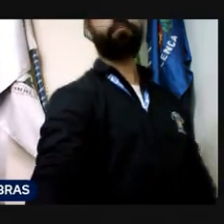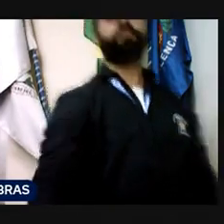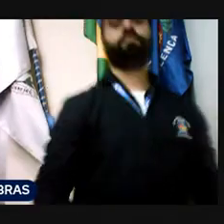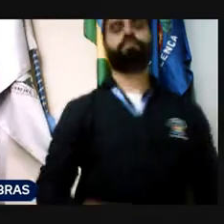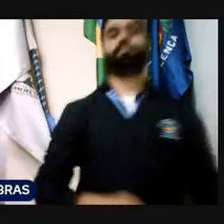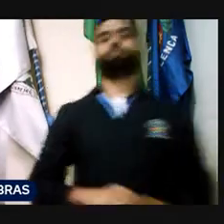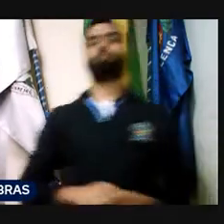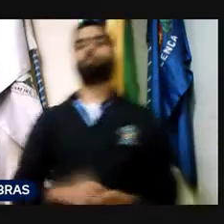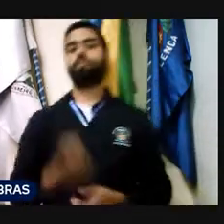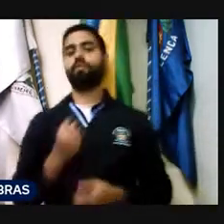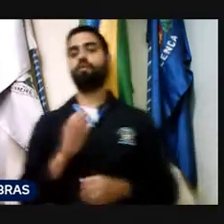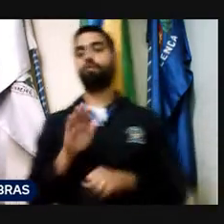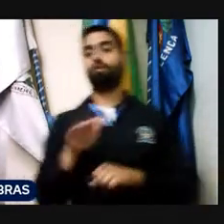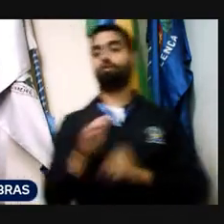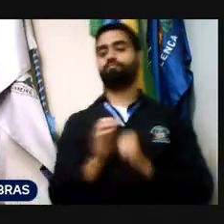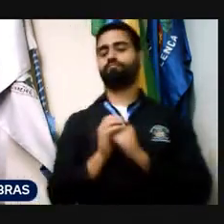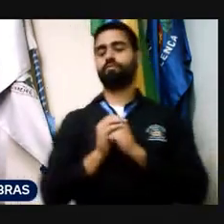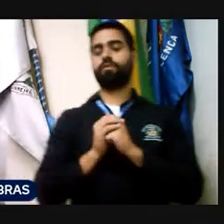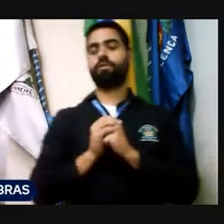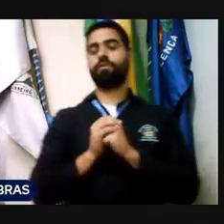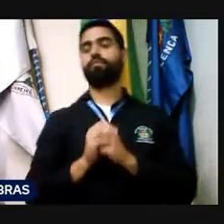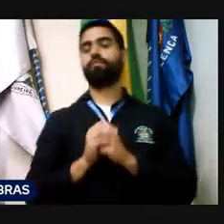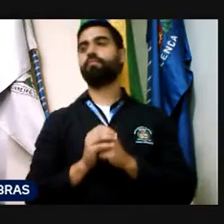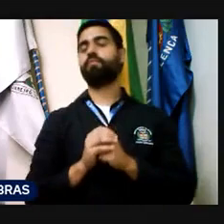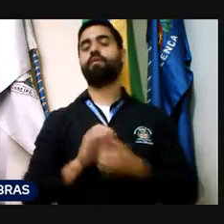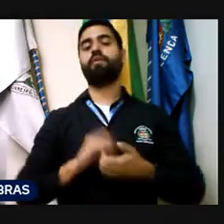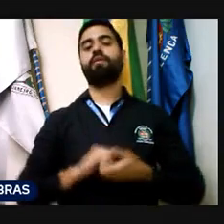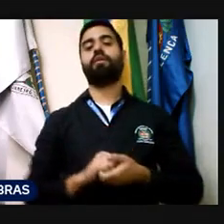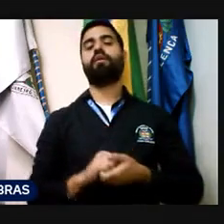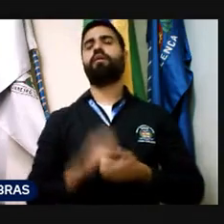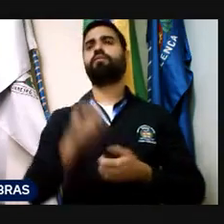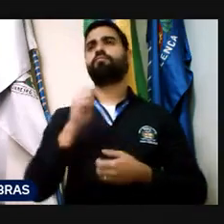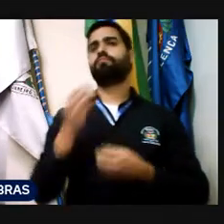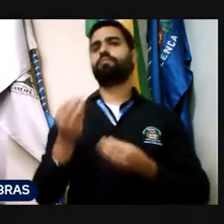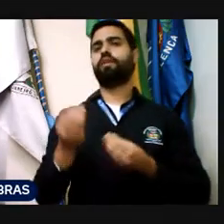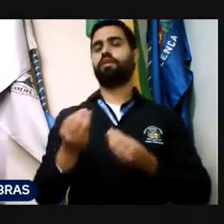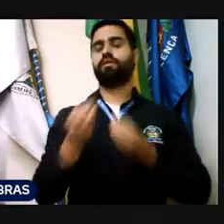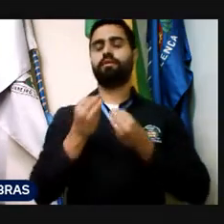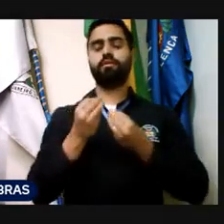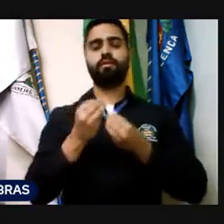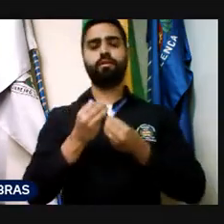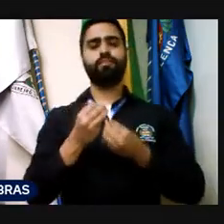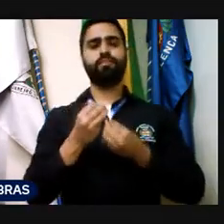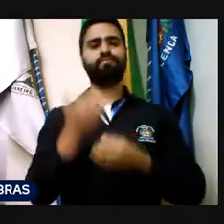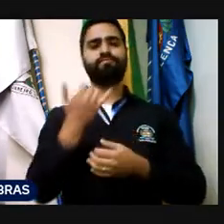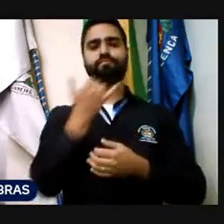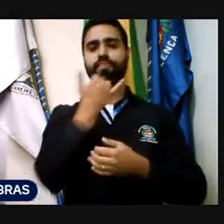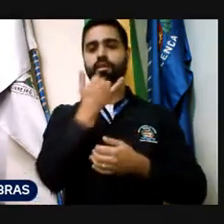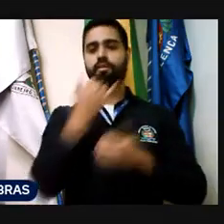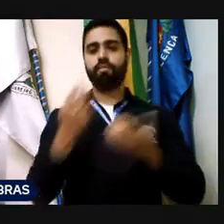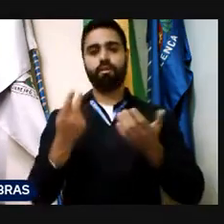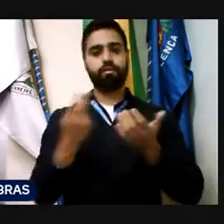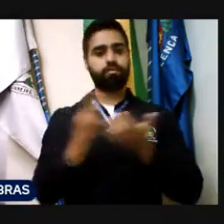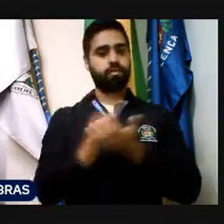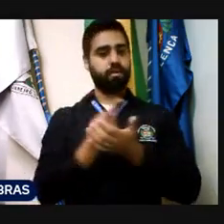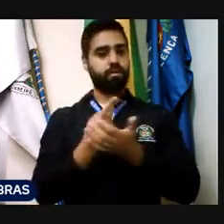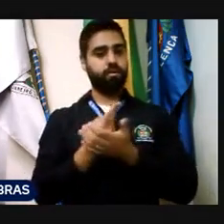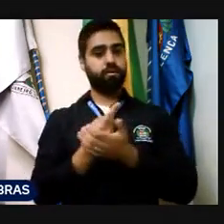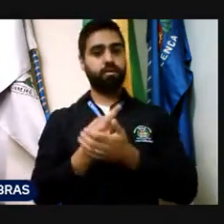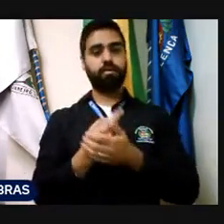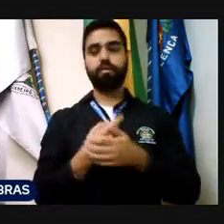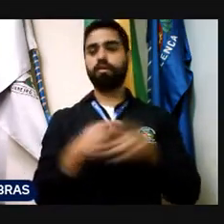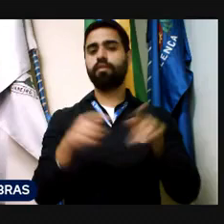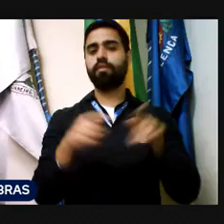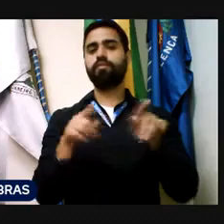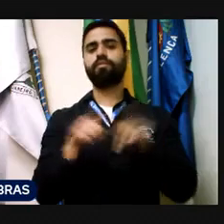seja feita a vossa vontade, assim na terra como no céu. O pão nosso de cada dia nos dai hoje, e